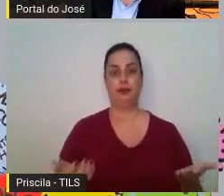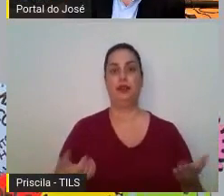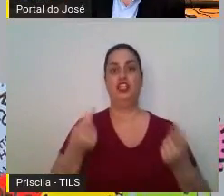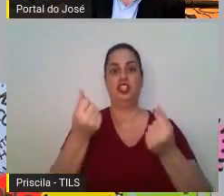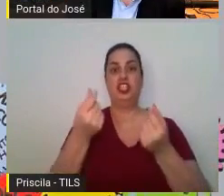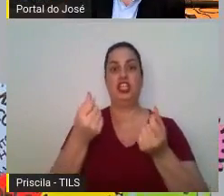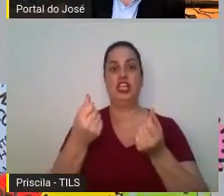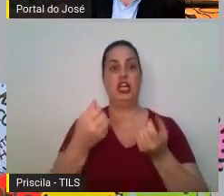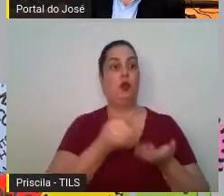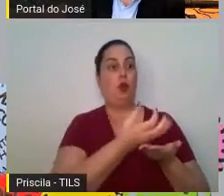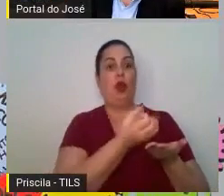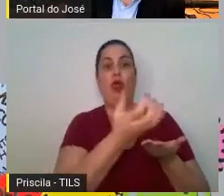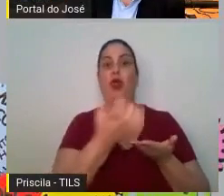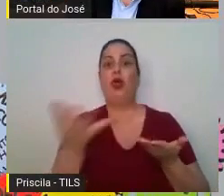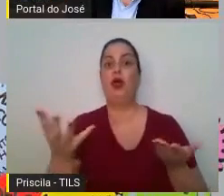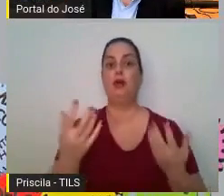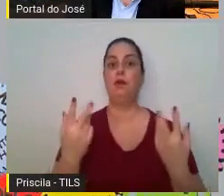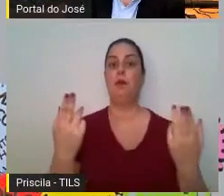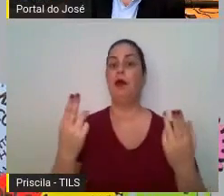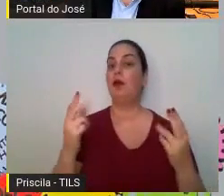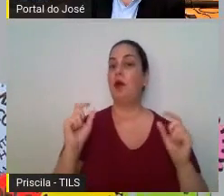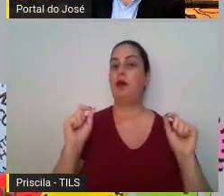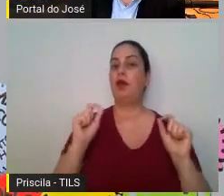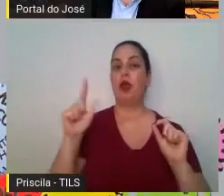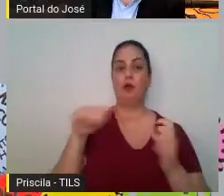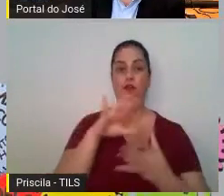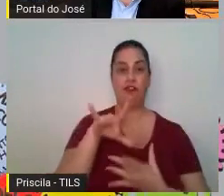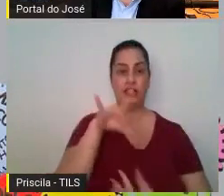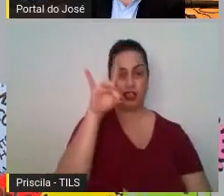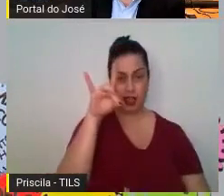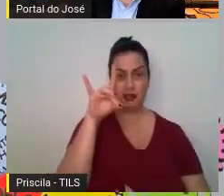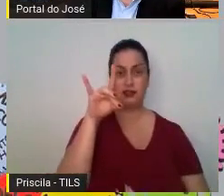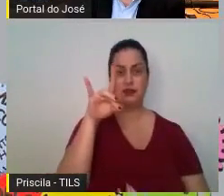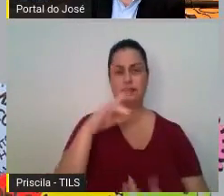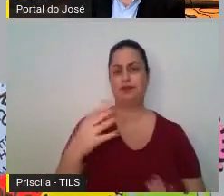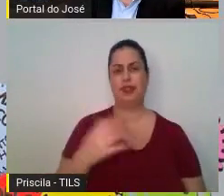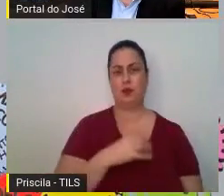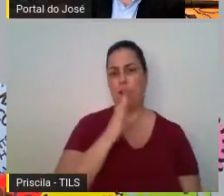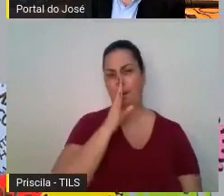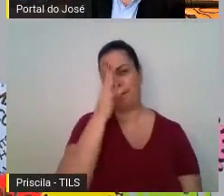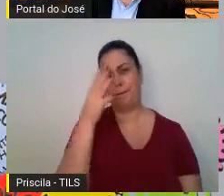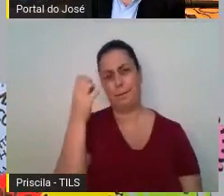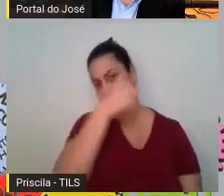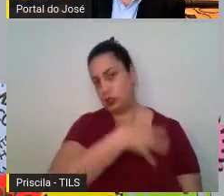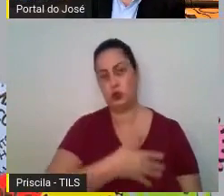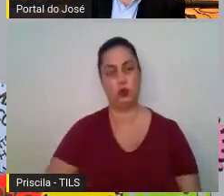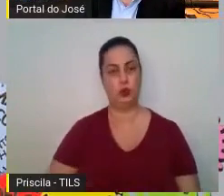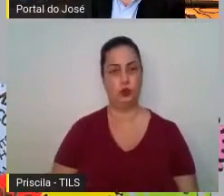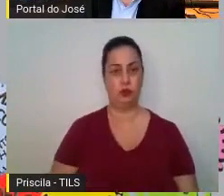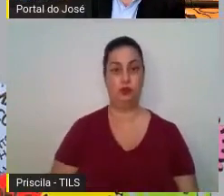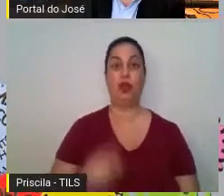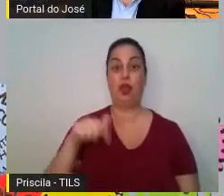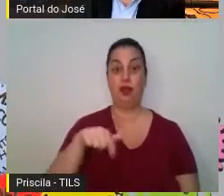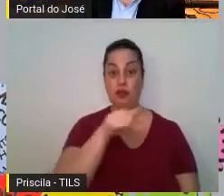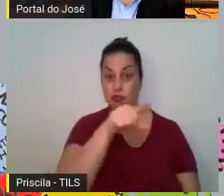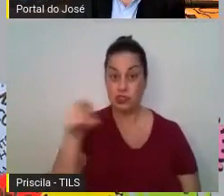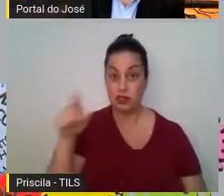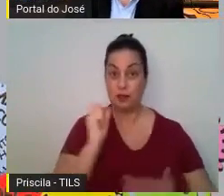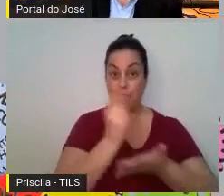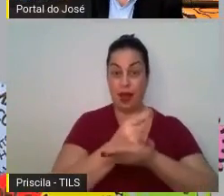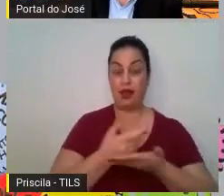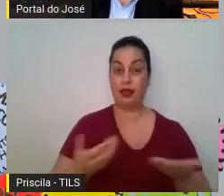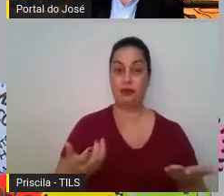pode ser um fantasma oculto? Isso é um absurdo. E é você que paga, sem sequer saber para